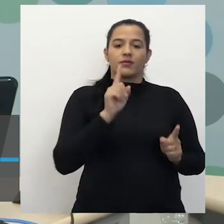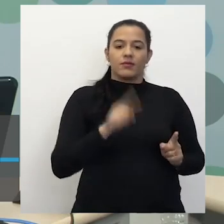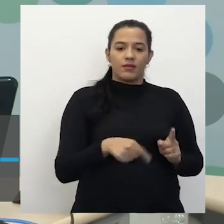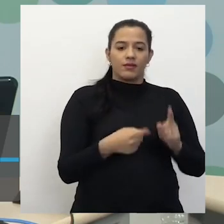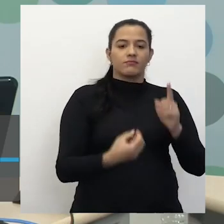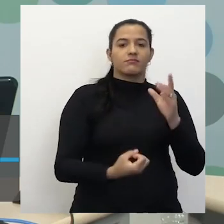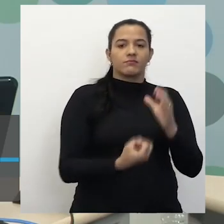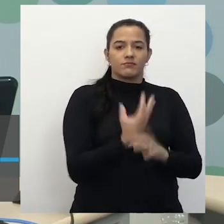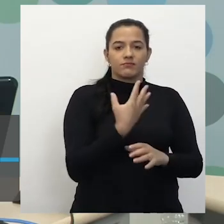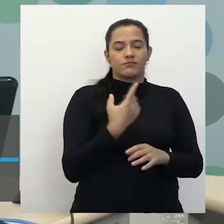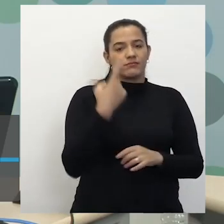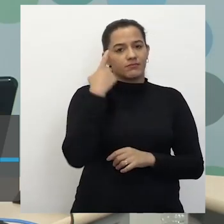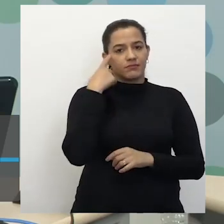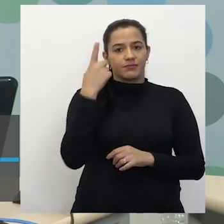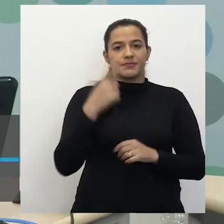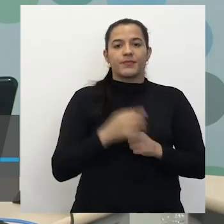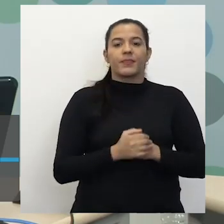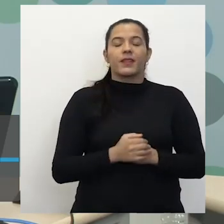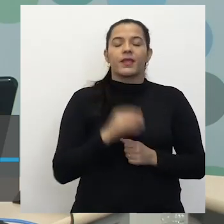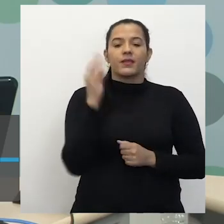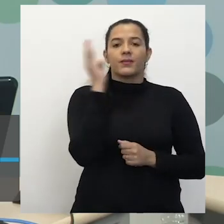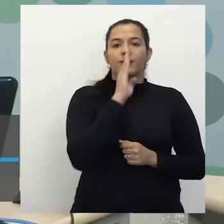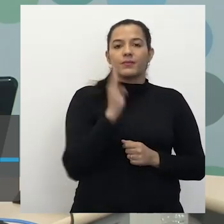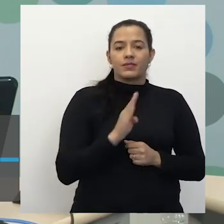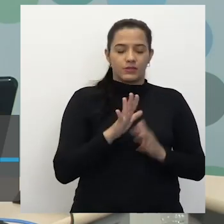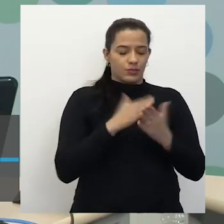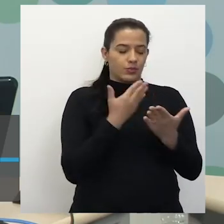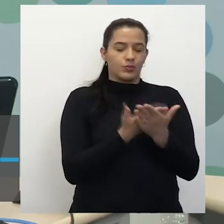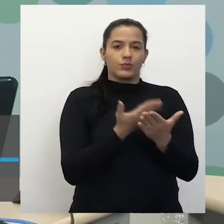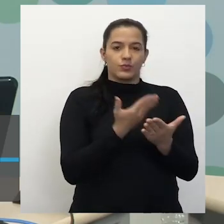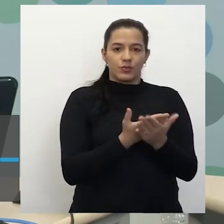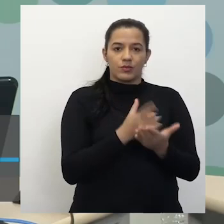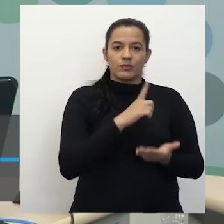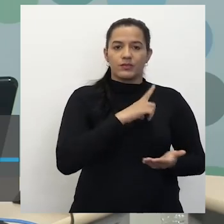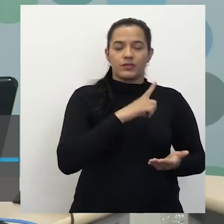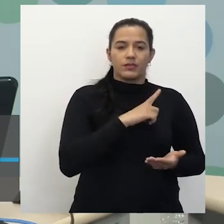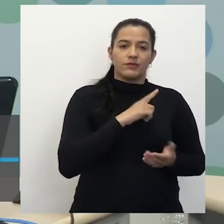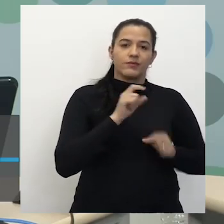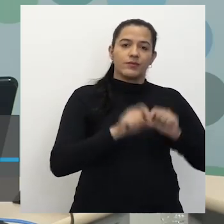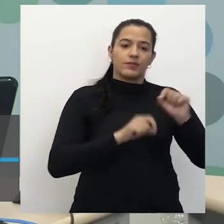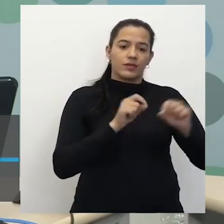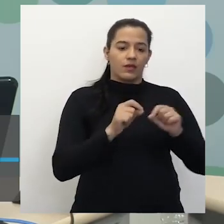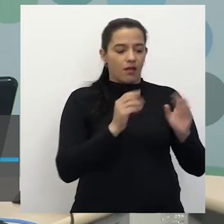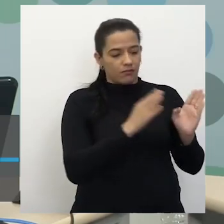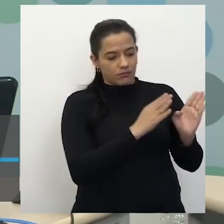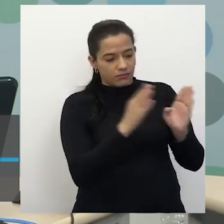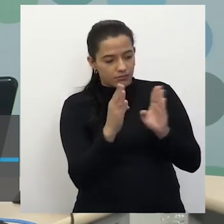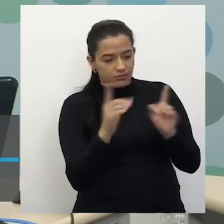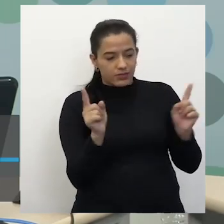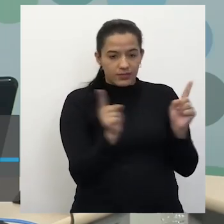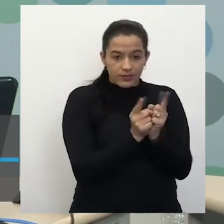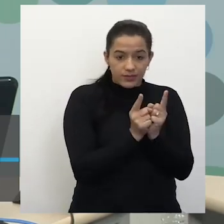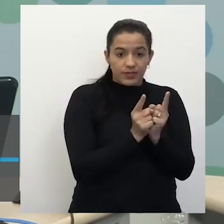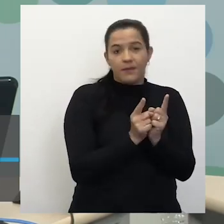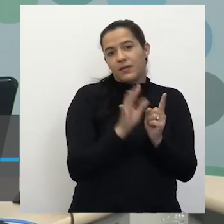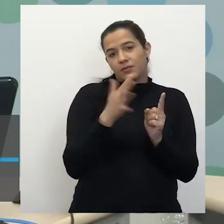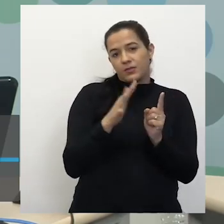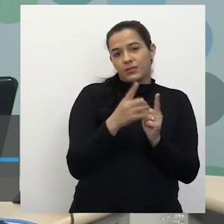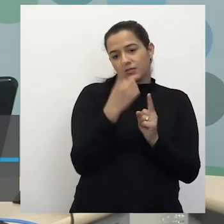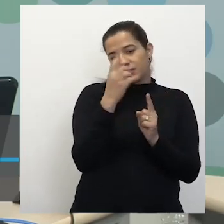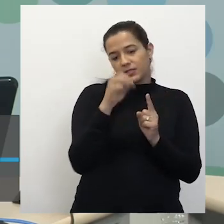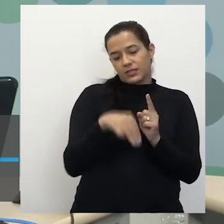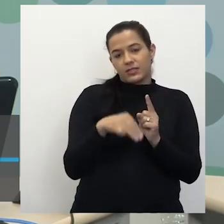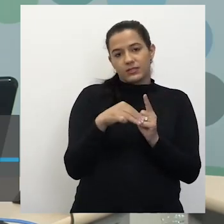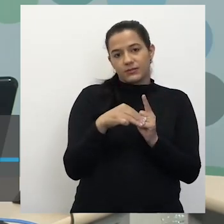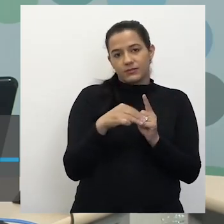tem lá no canal Brasil Escola, só que a gente passou um minutinho só, era um trailer bem honesto para vocês depois assistirem, que tem quase 15 minutos ali